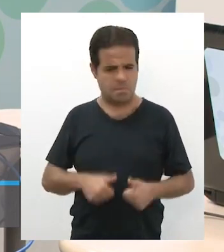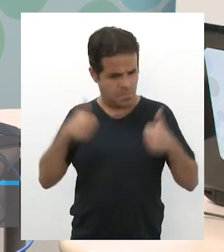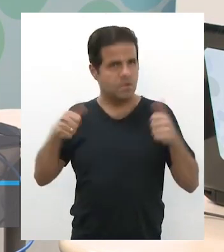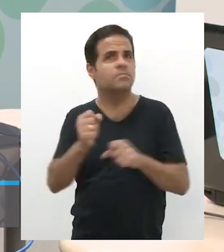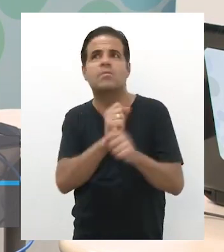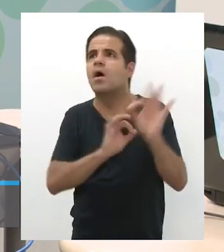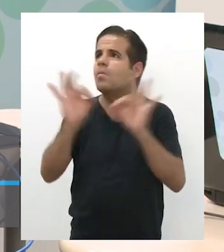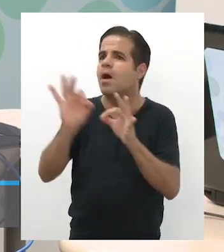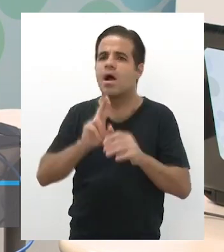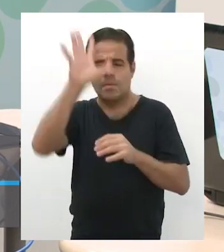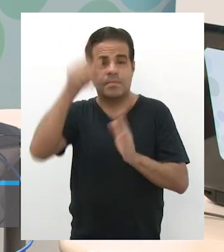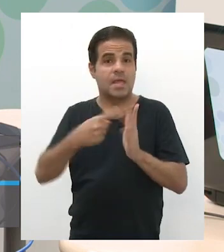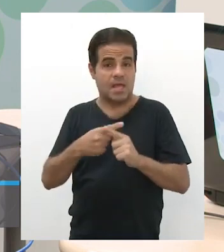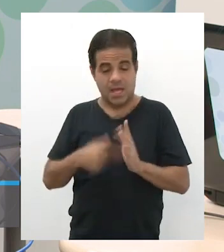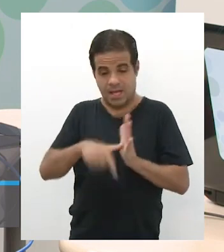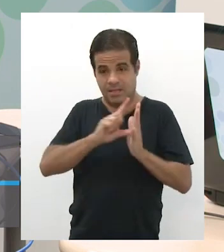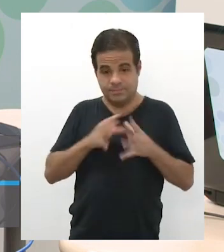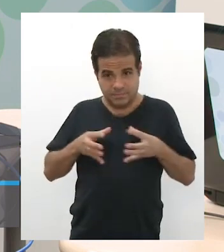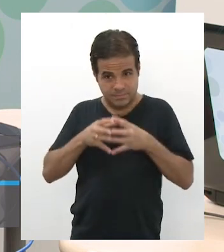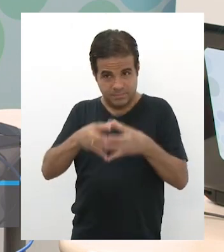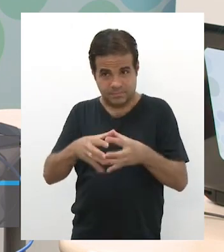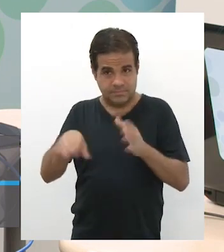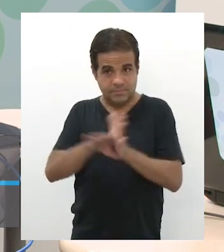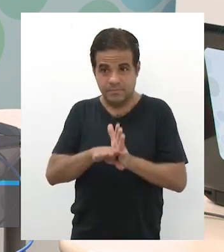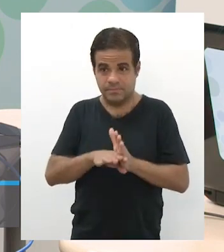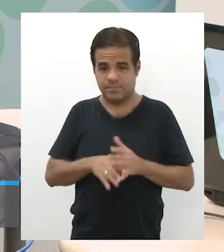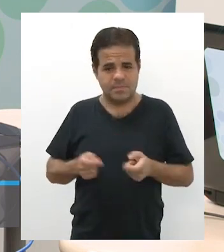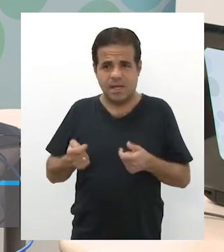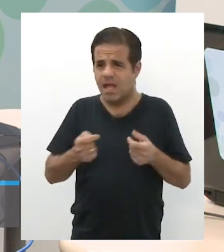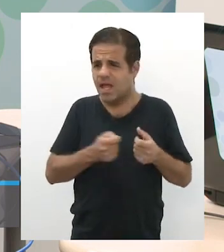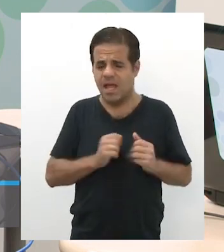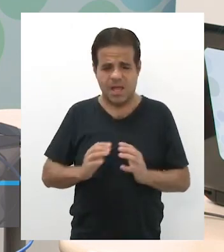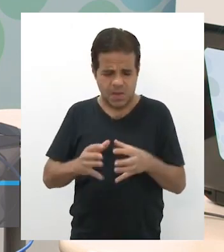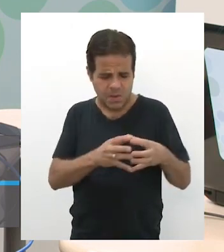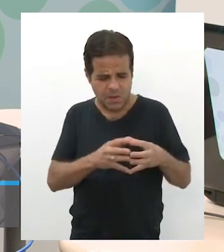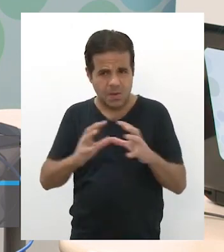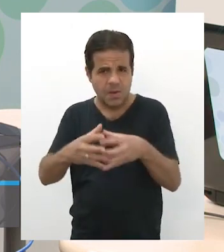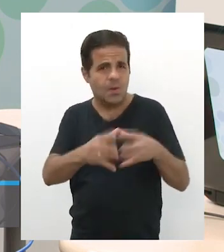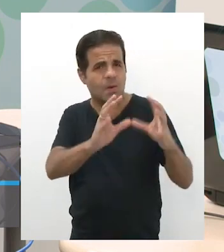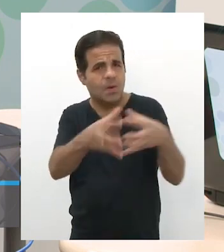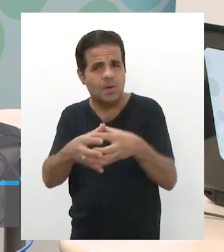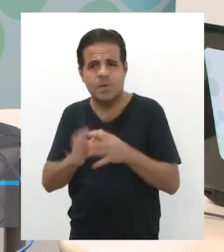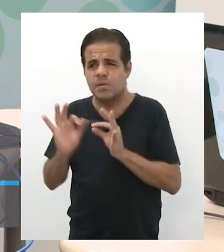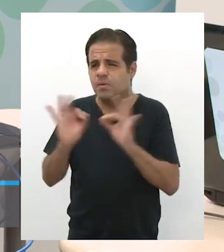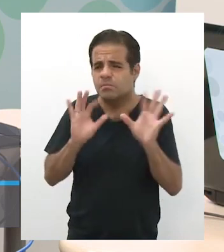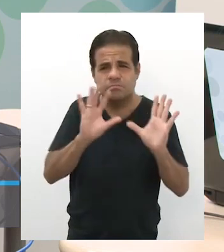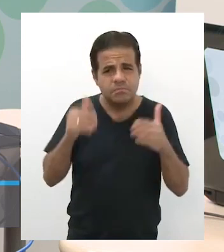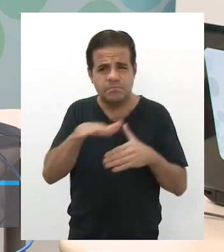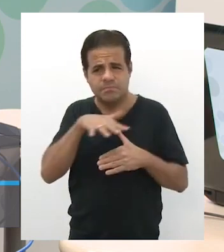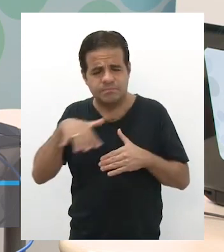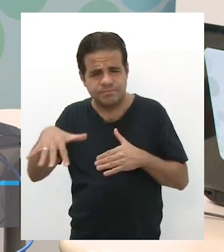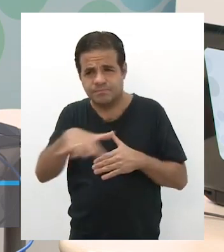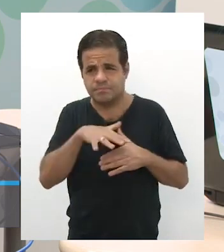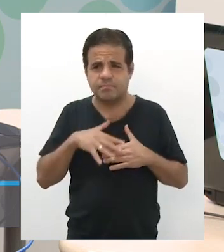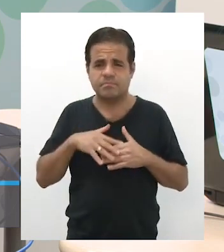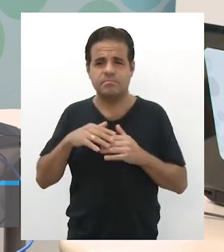porque Roma lá, antes dos etruscos chegarem, era um conjunto de pequenas aldeias, meio que se organizando em torno de alguns